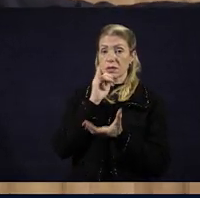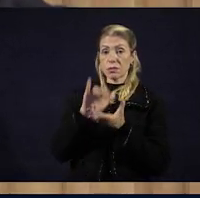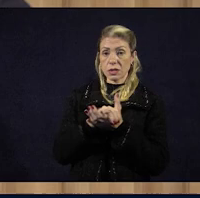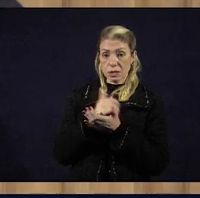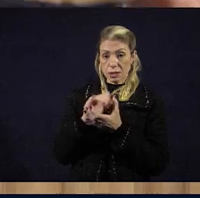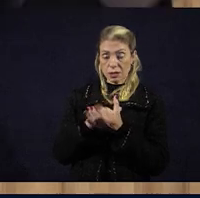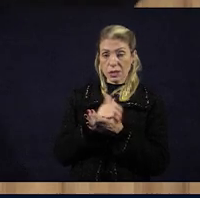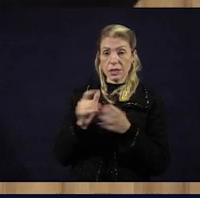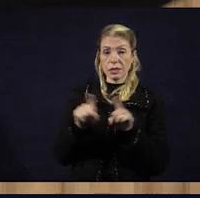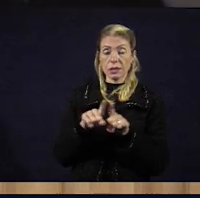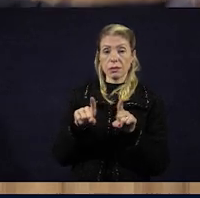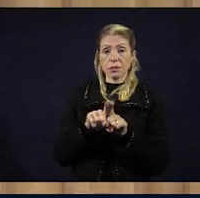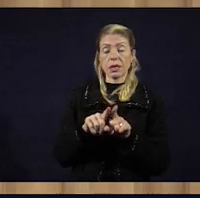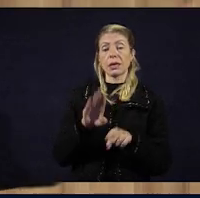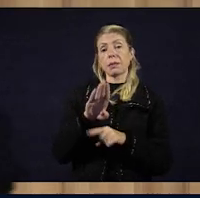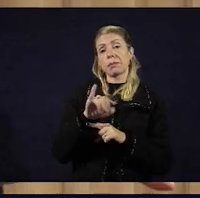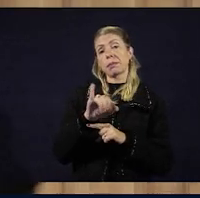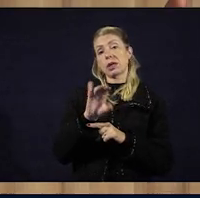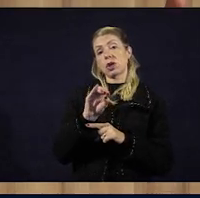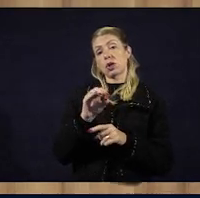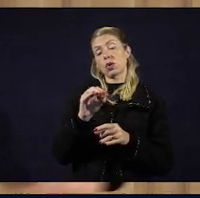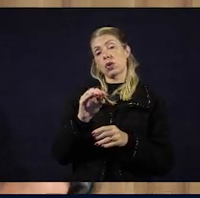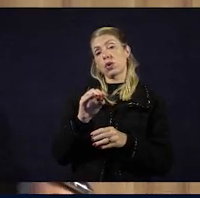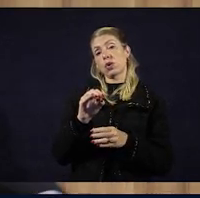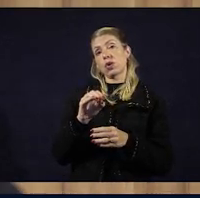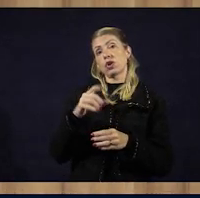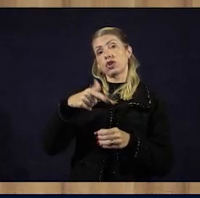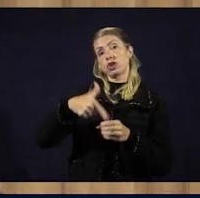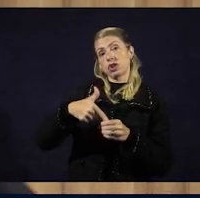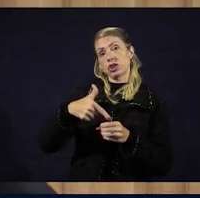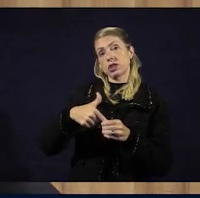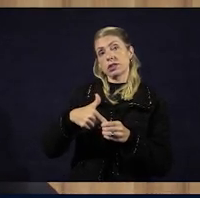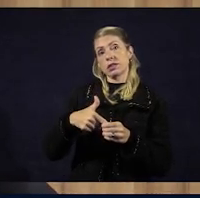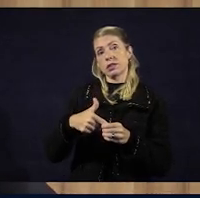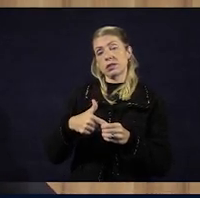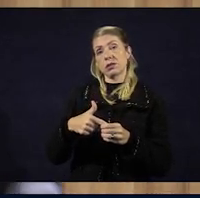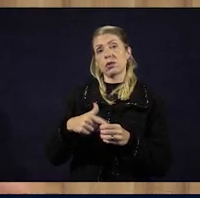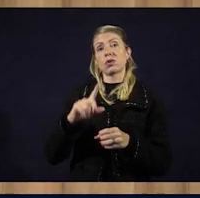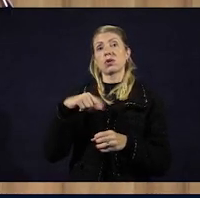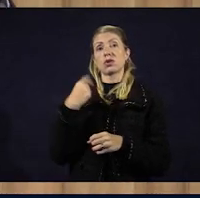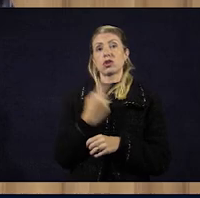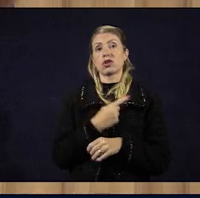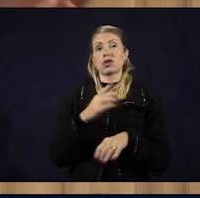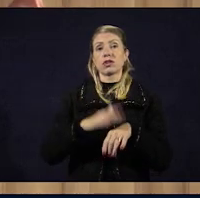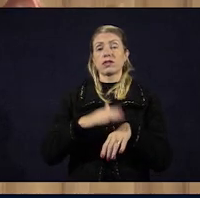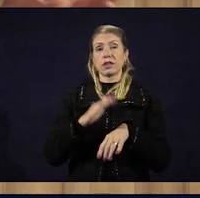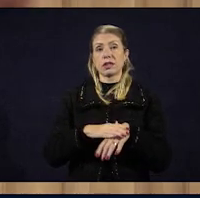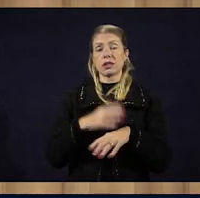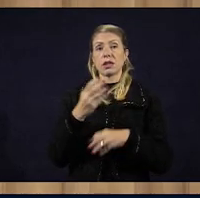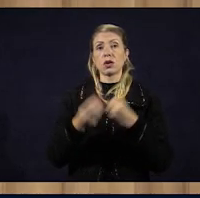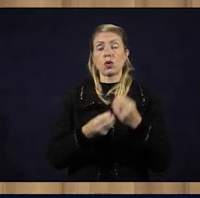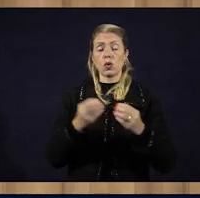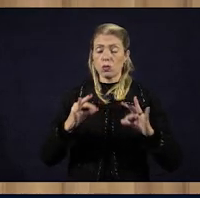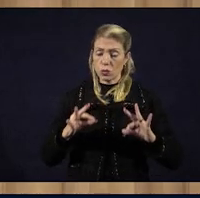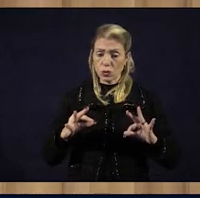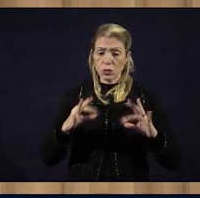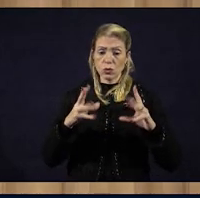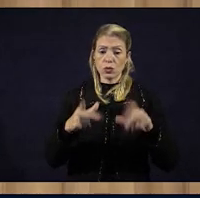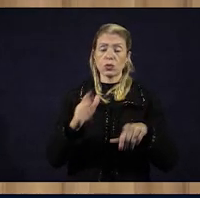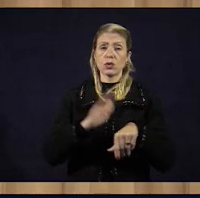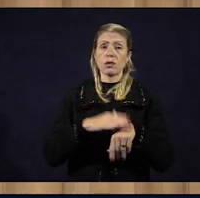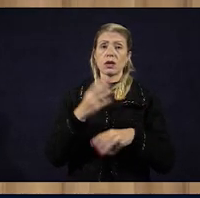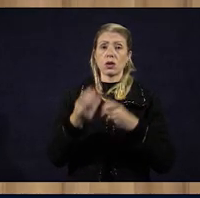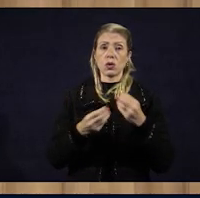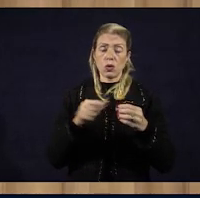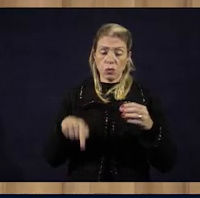indústria biodiesel nós somos produtor de biodiesel usando resíduos que dentro de casa então isso tudo faz com